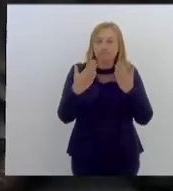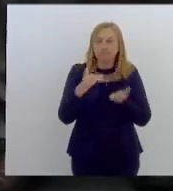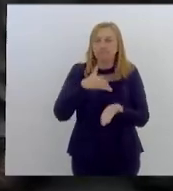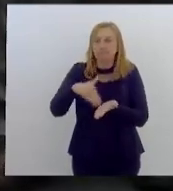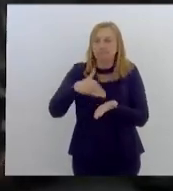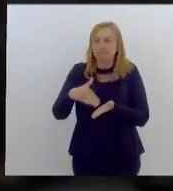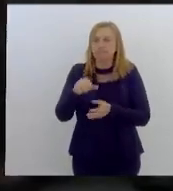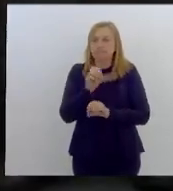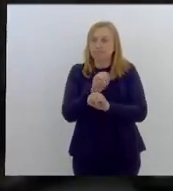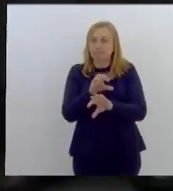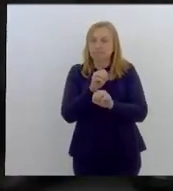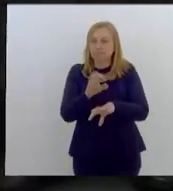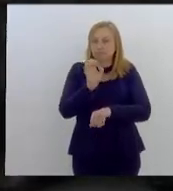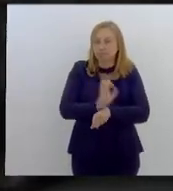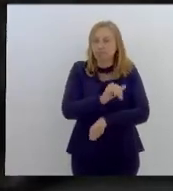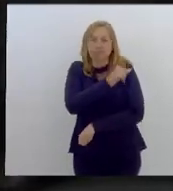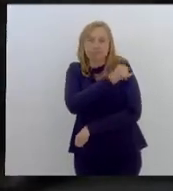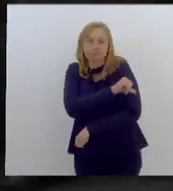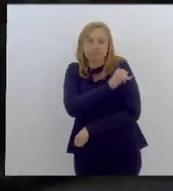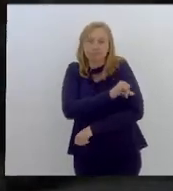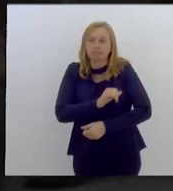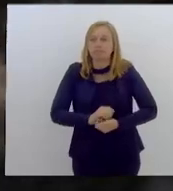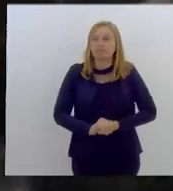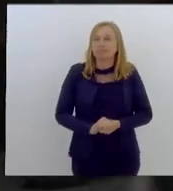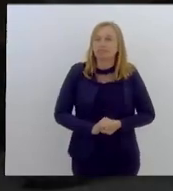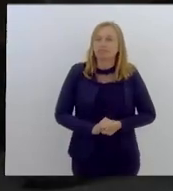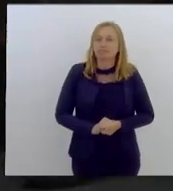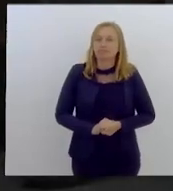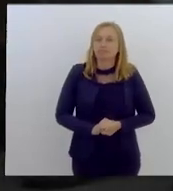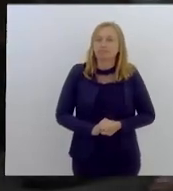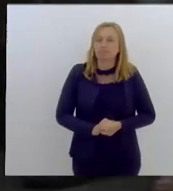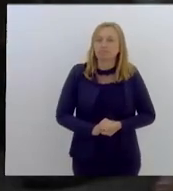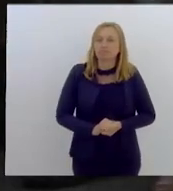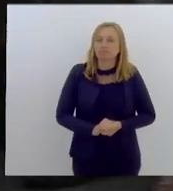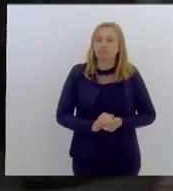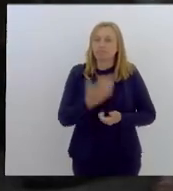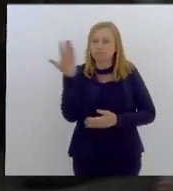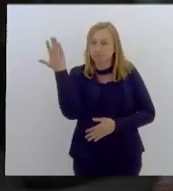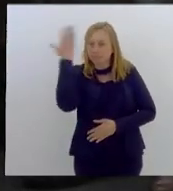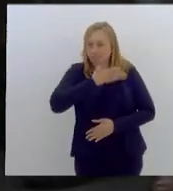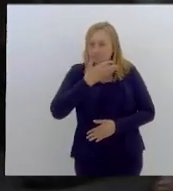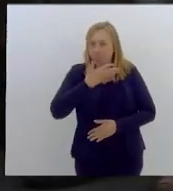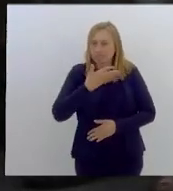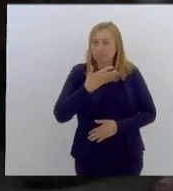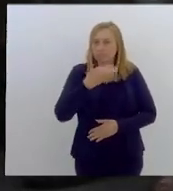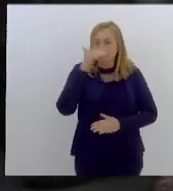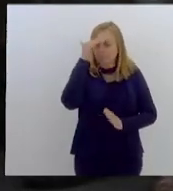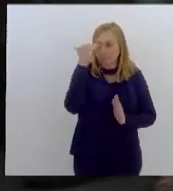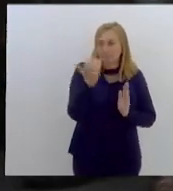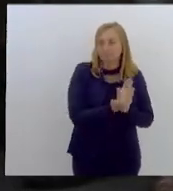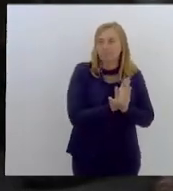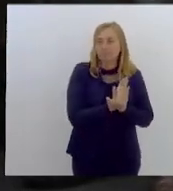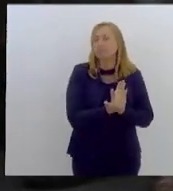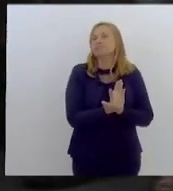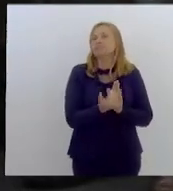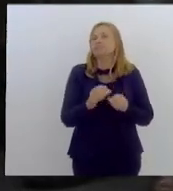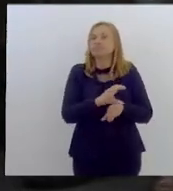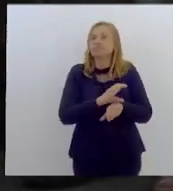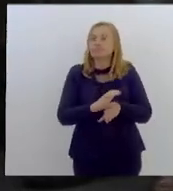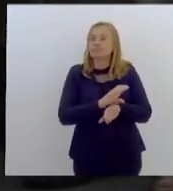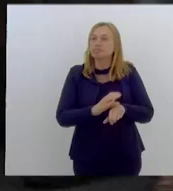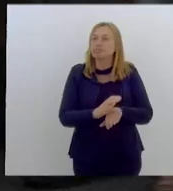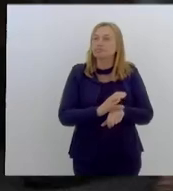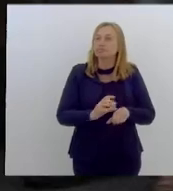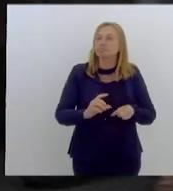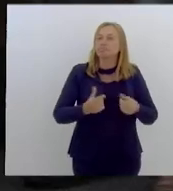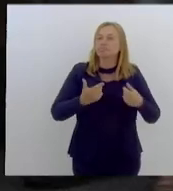de Educação do Estado do Rio de Janeiro para fins de comprovação do cumprimento da condicionalidade prevista